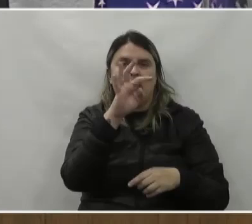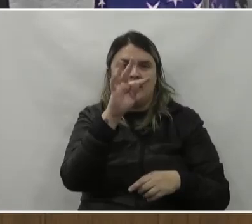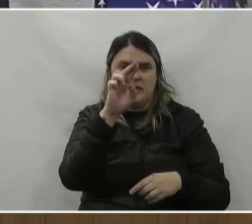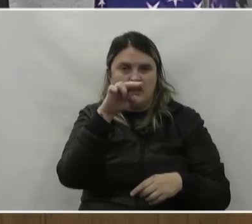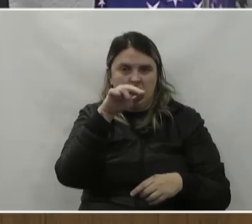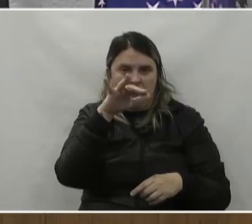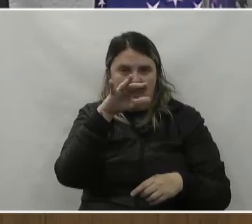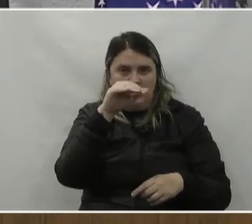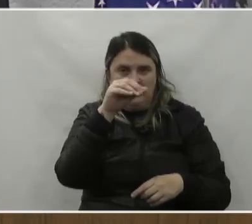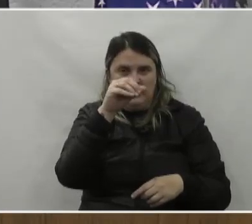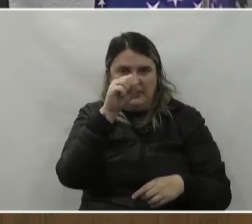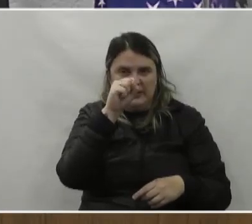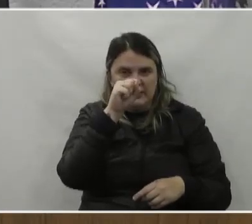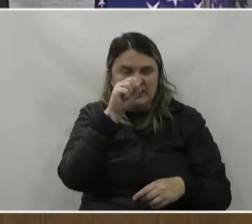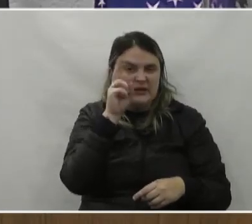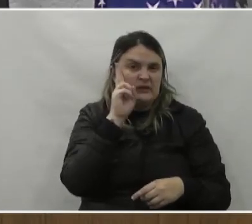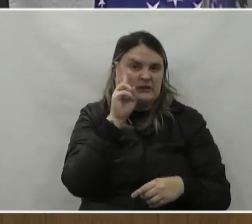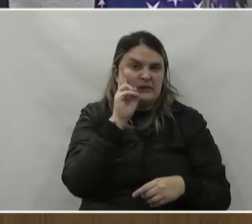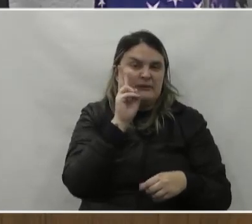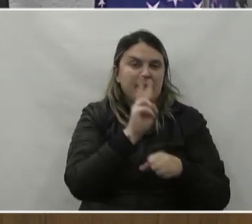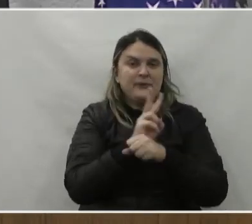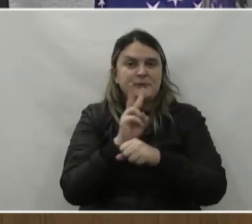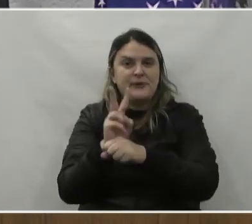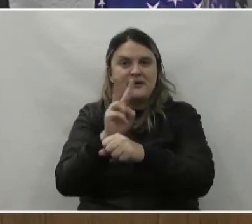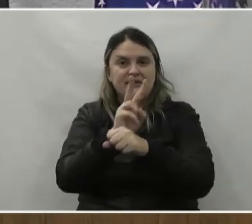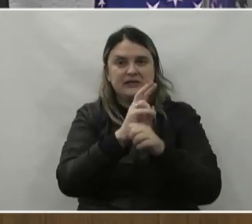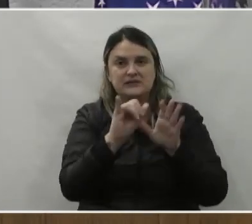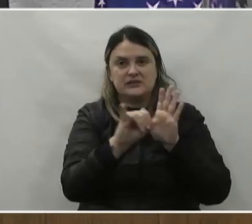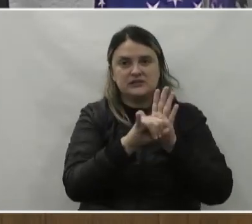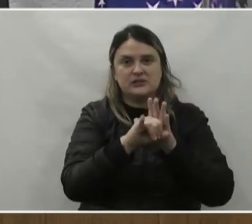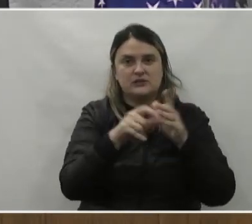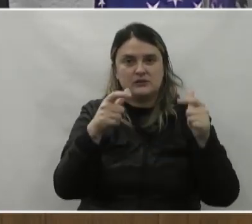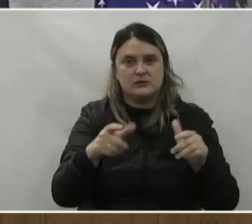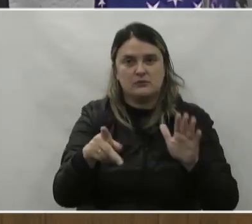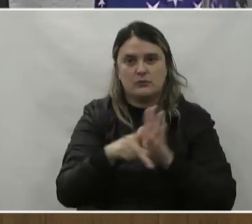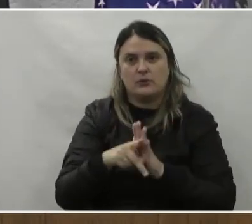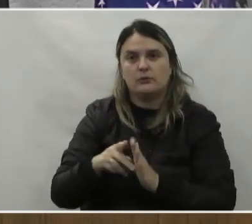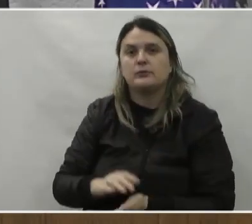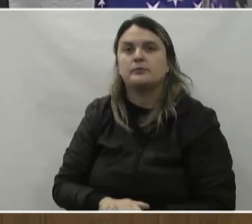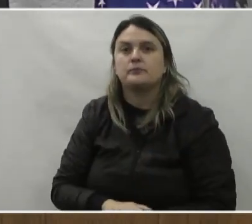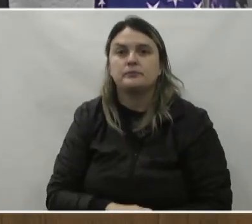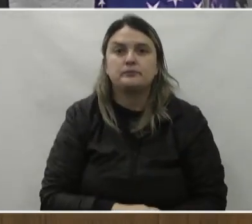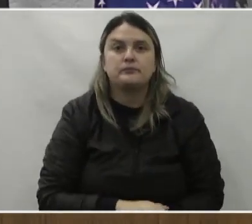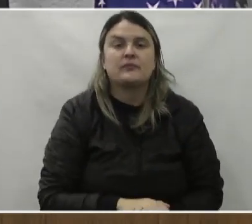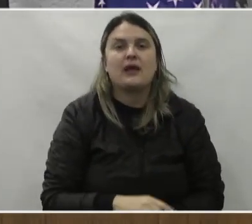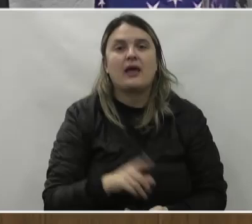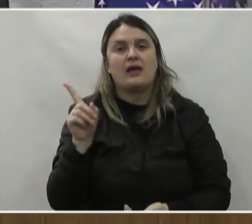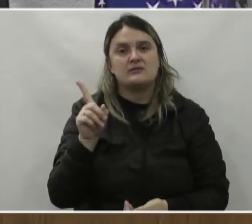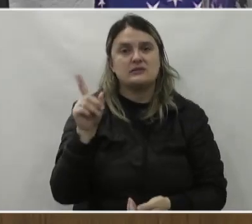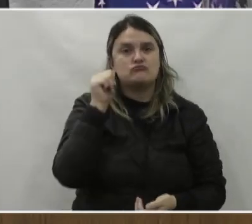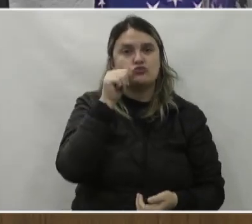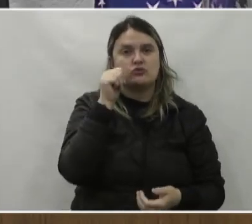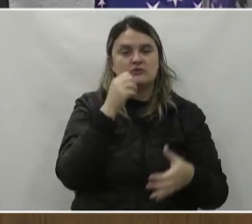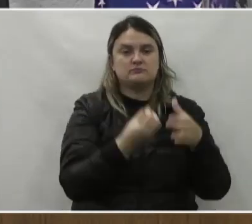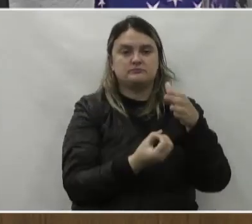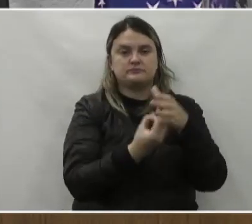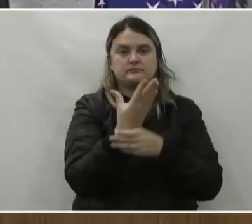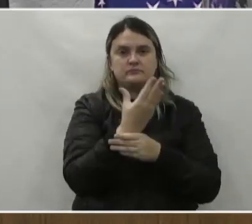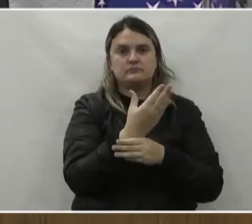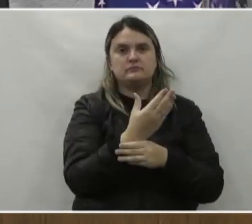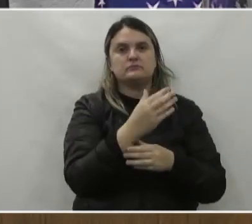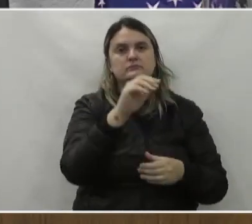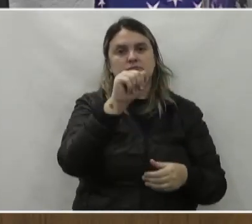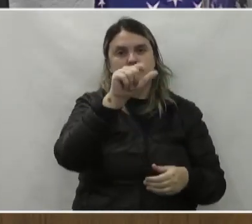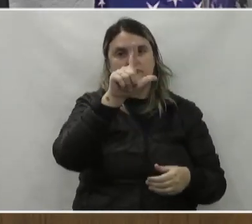históricos importantes para a preservação da identidade local. Membro fundadora de Academias de